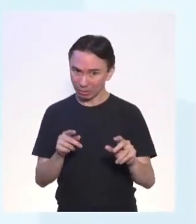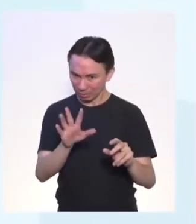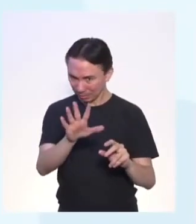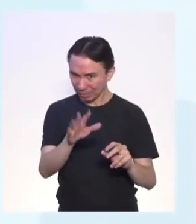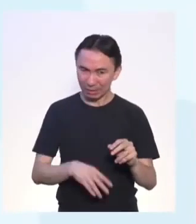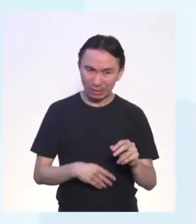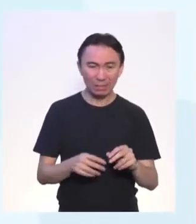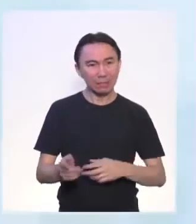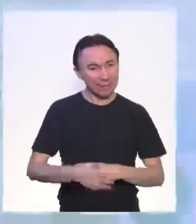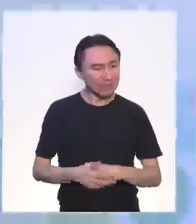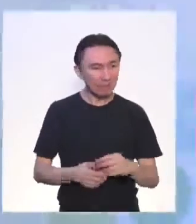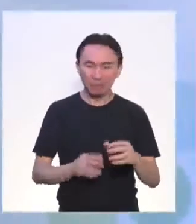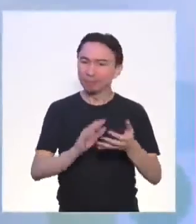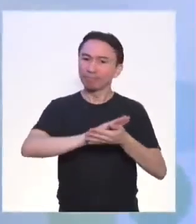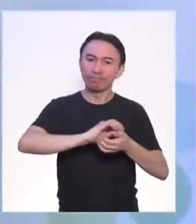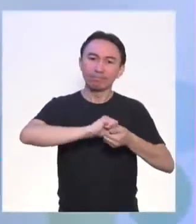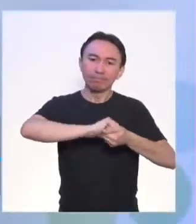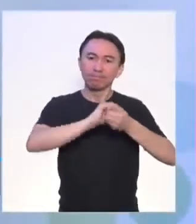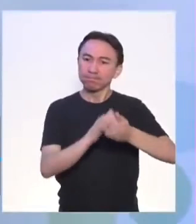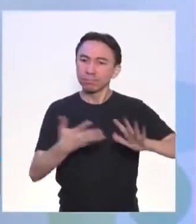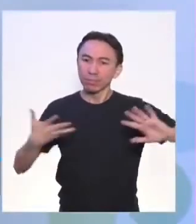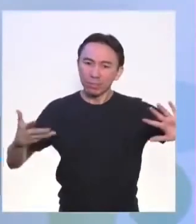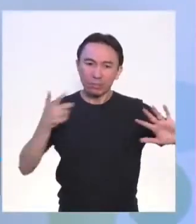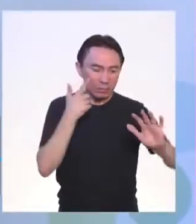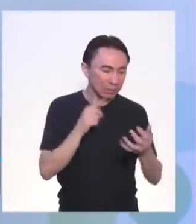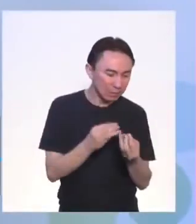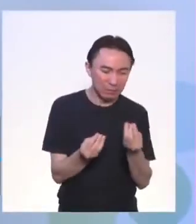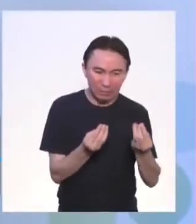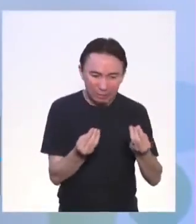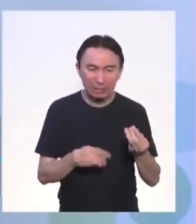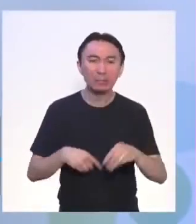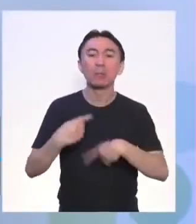vocês estiverem lá, né, no ensino médio, vocês vão ver